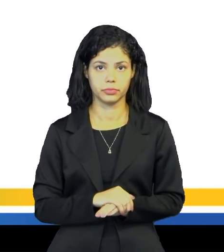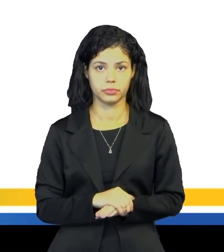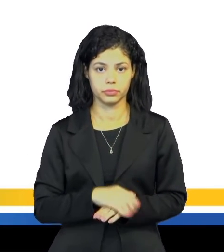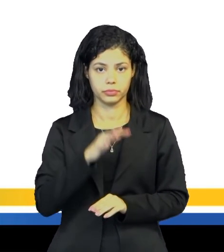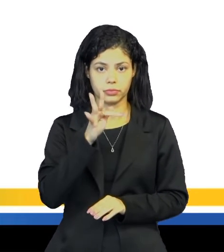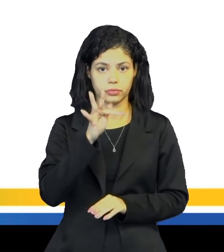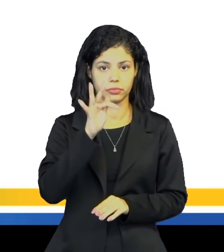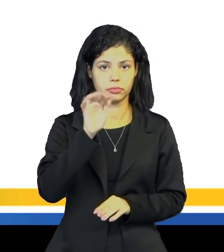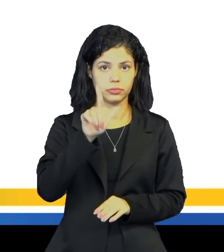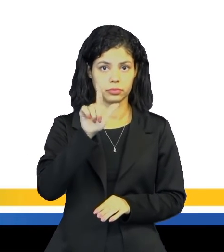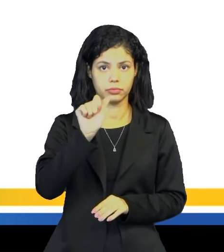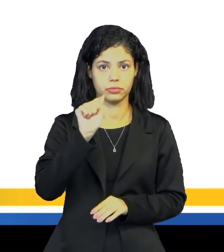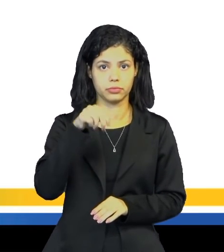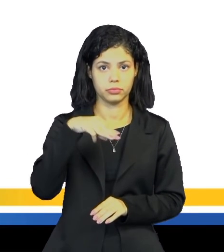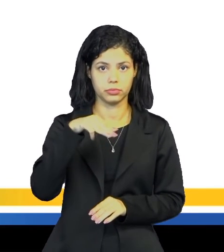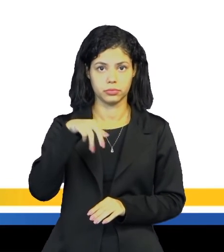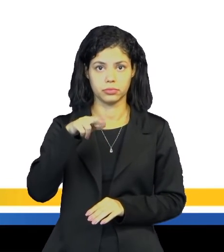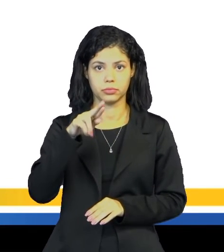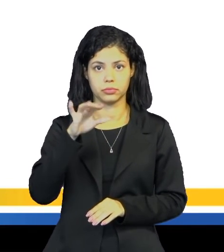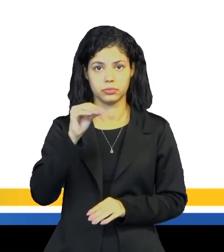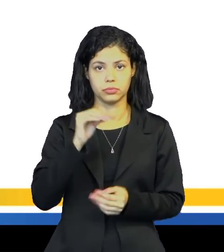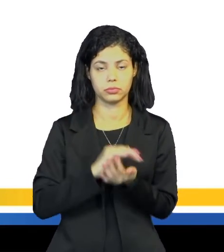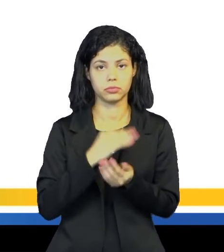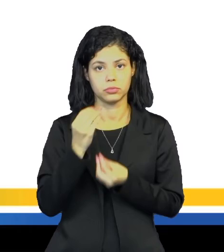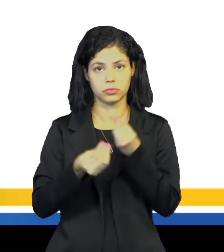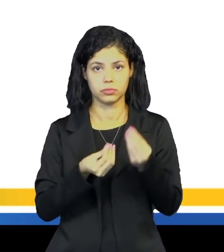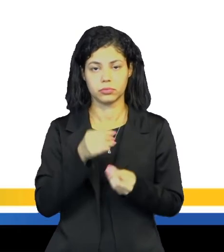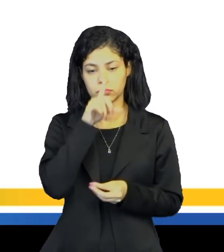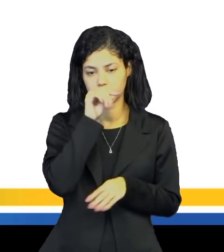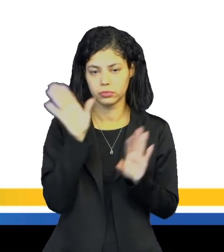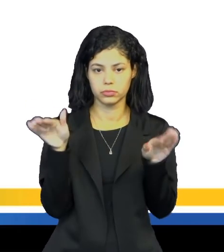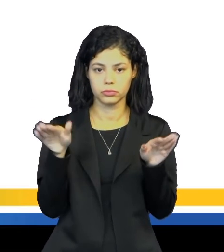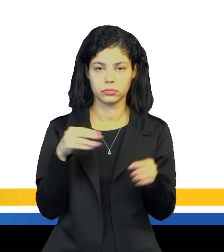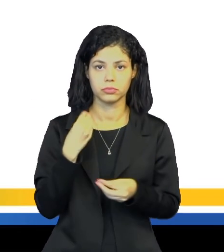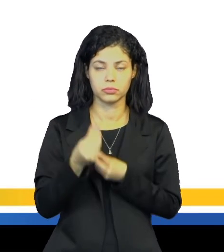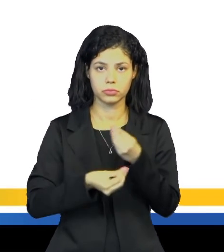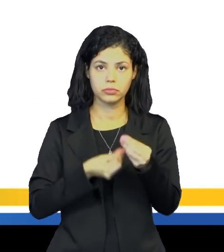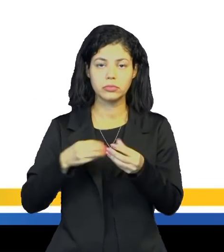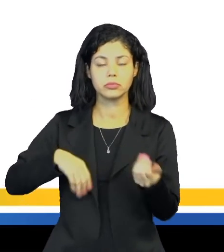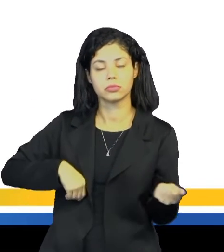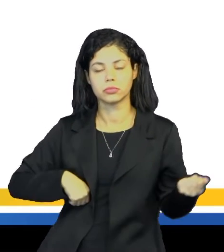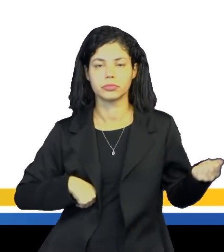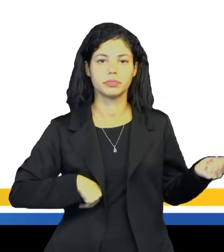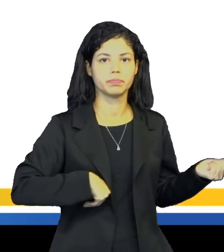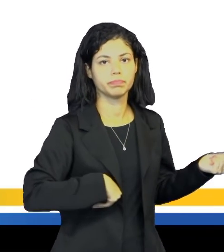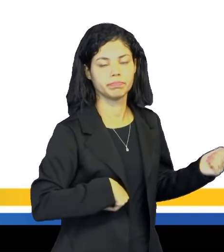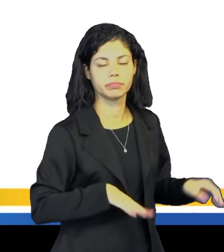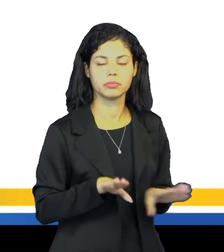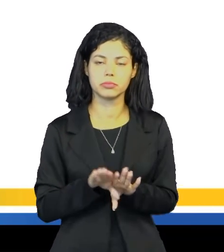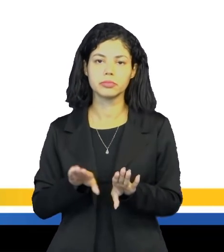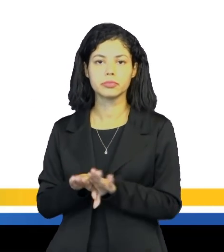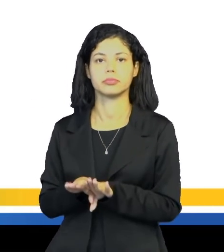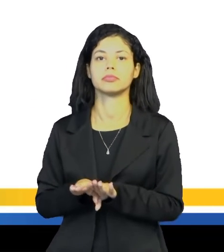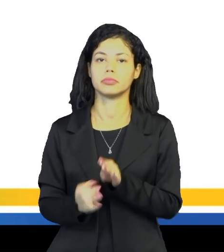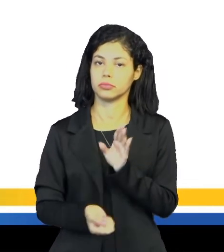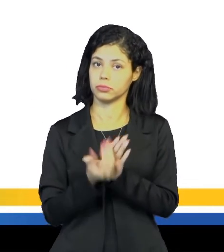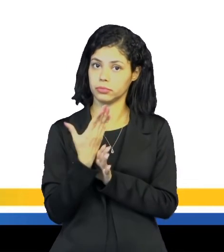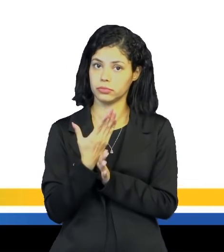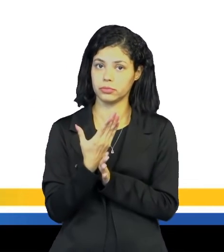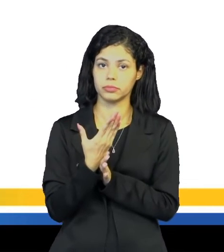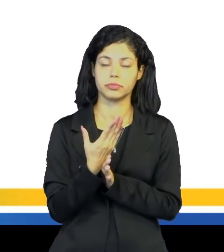flamenco, né? Flamenco tanto como um pássaro, tanto quanto como uma dança, né? Também é de